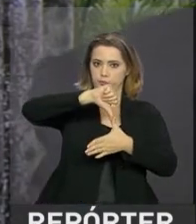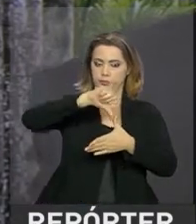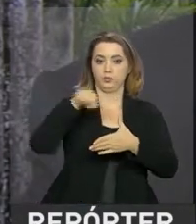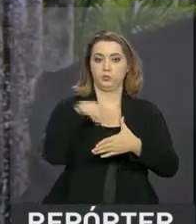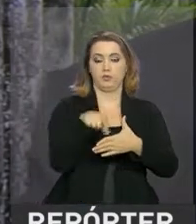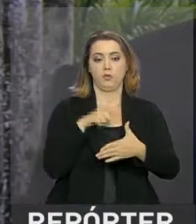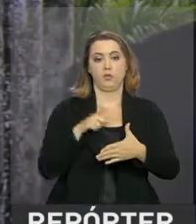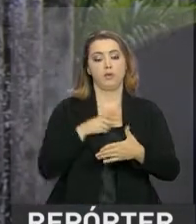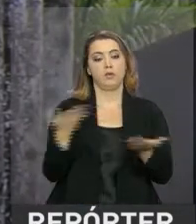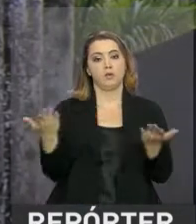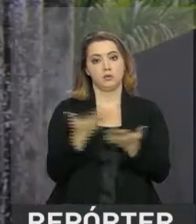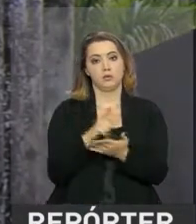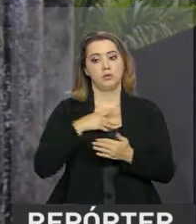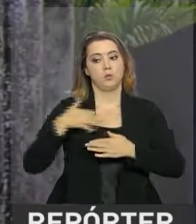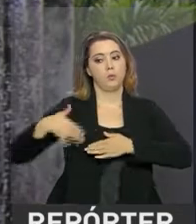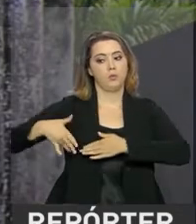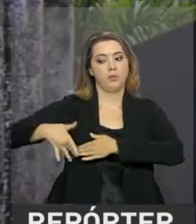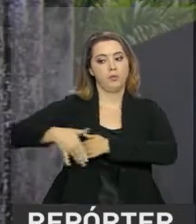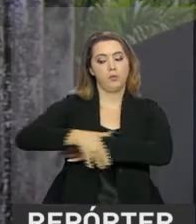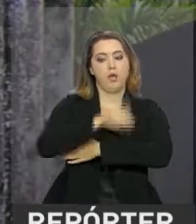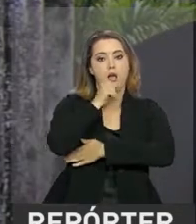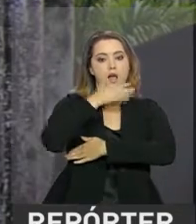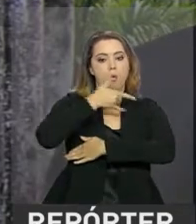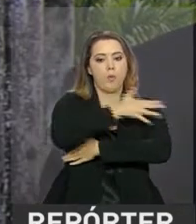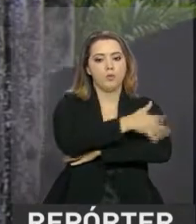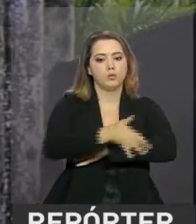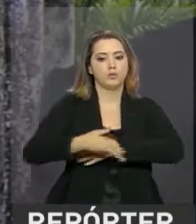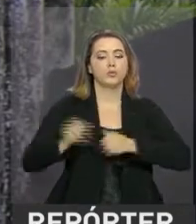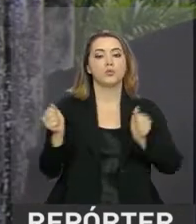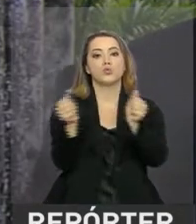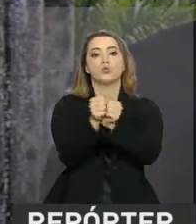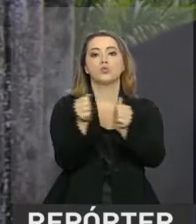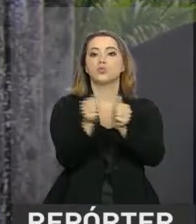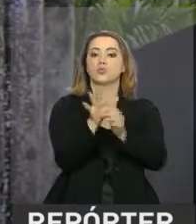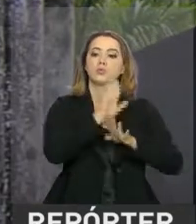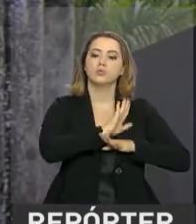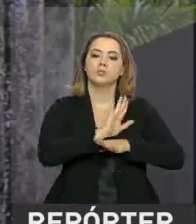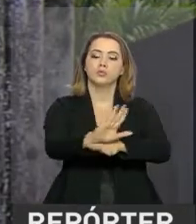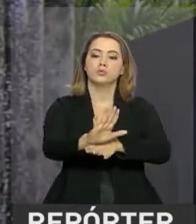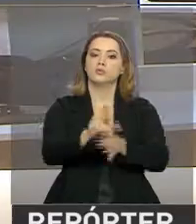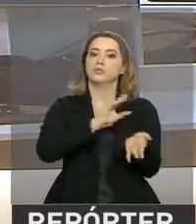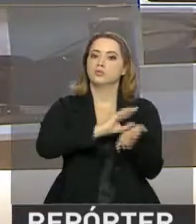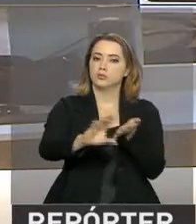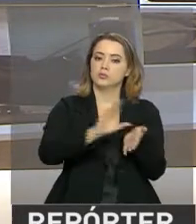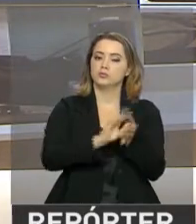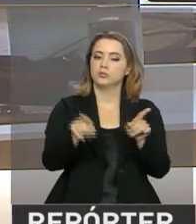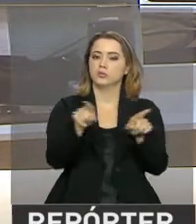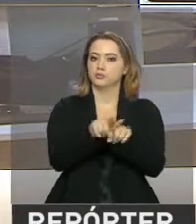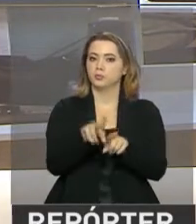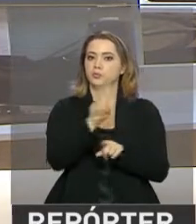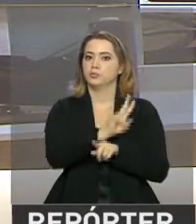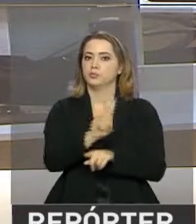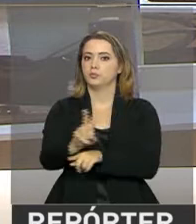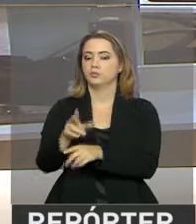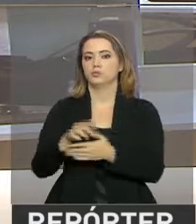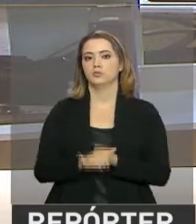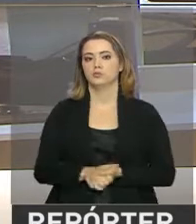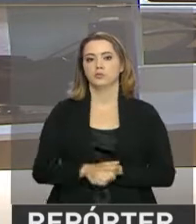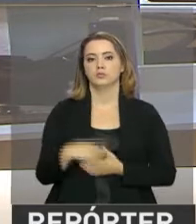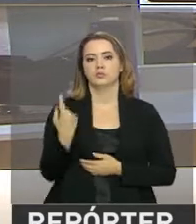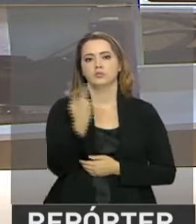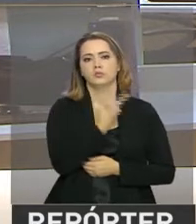que são litorâneos, eles aprovam e estão patrocinando essa causa. E estamos na